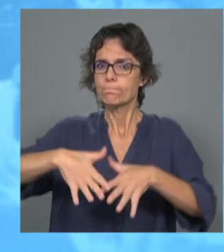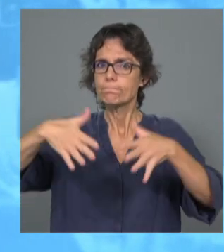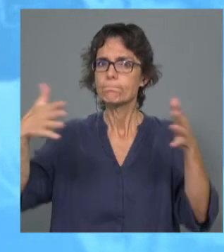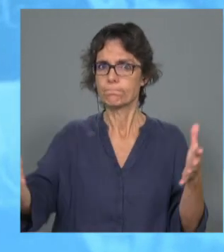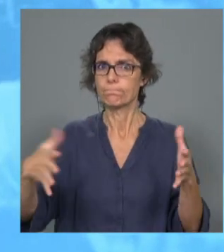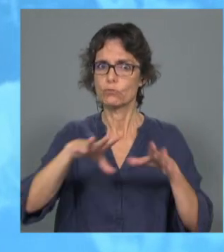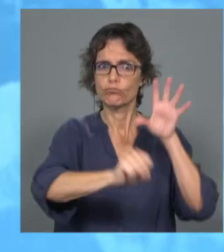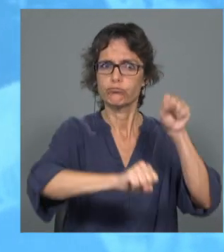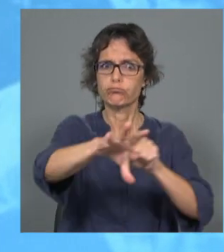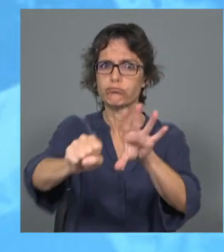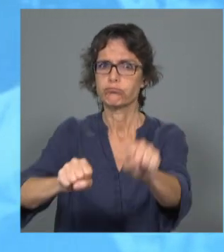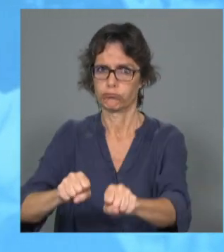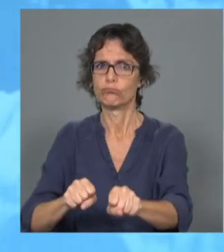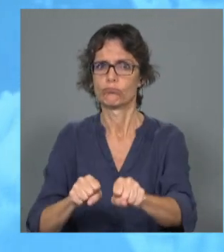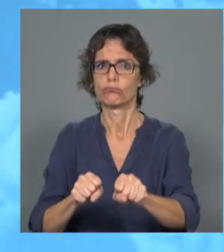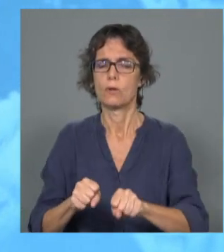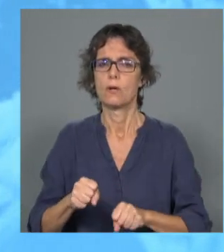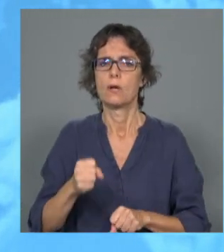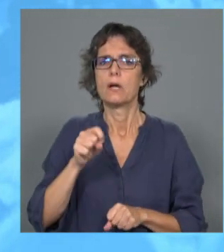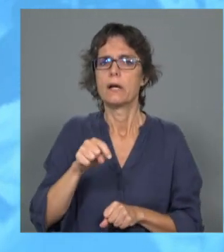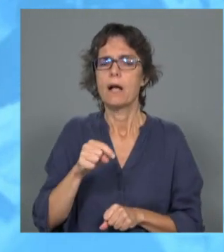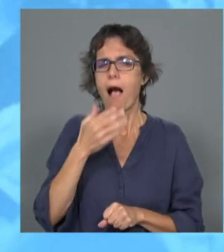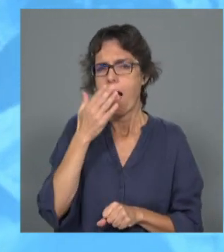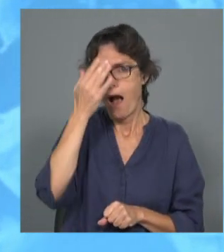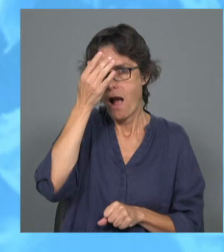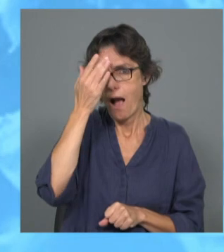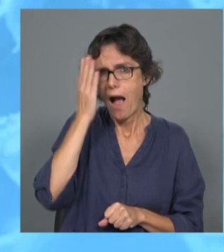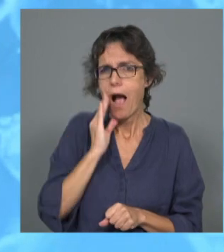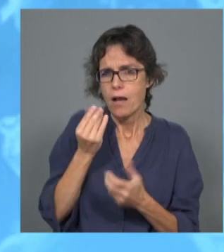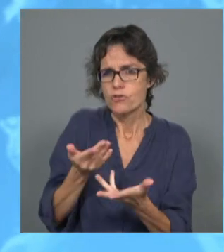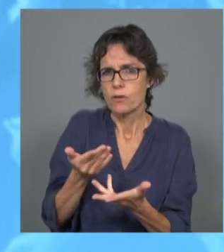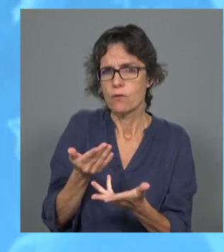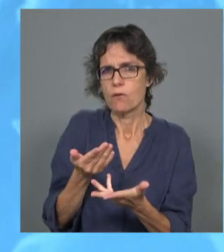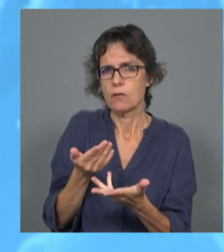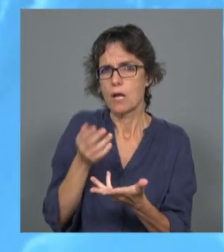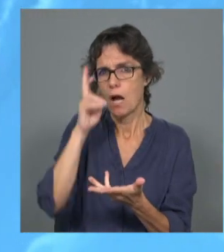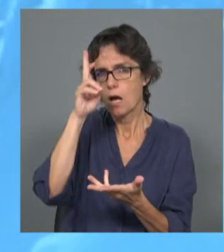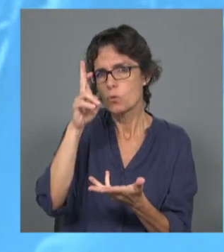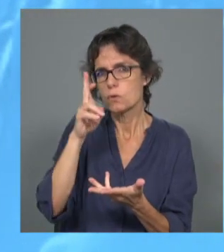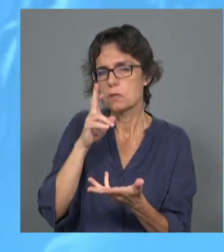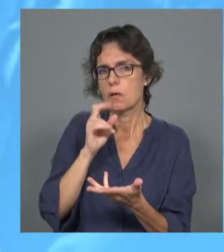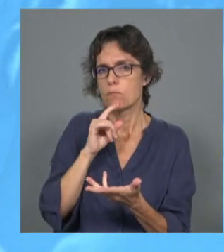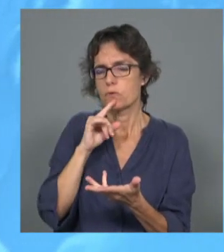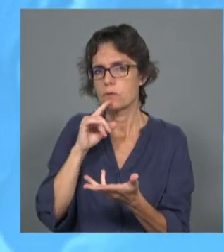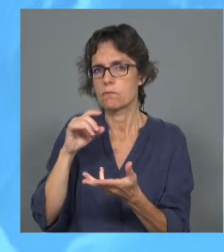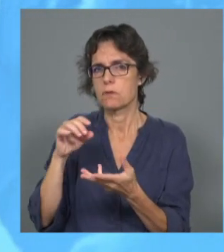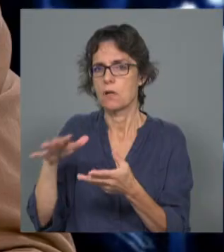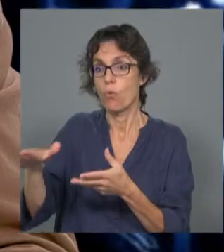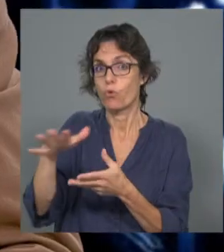os seus territórios de outrora, entende que corre agora o risco de alguma desagregação interna